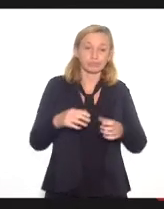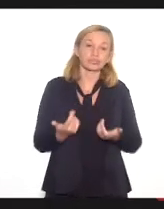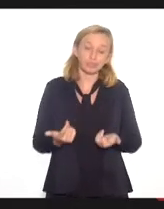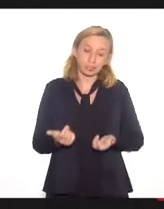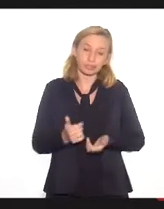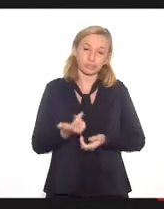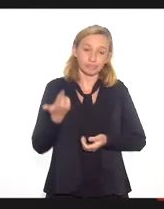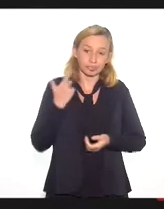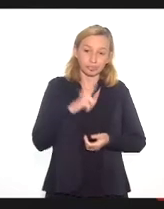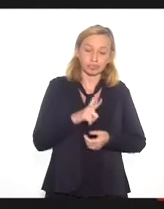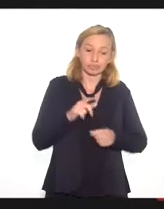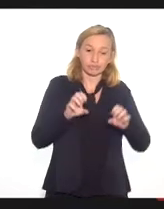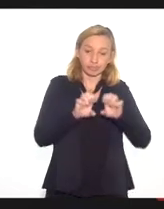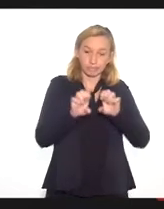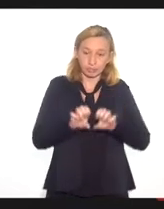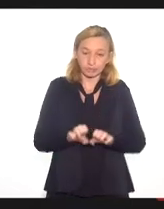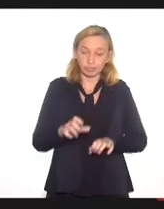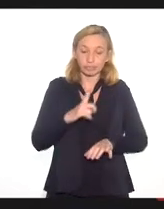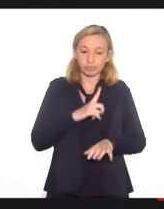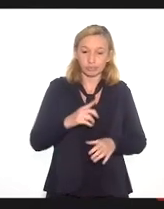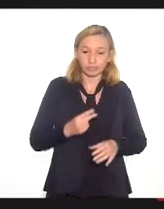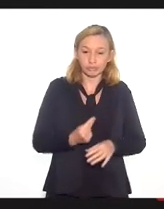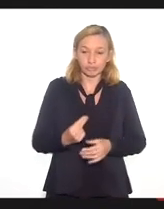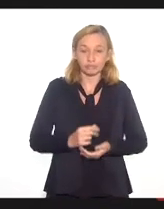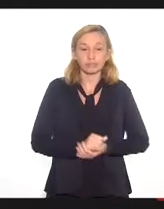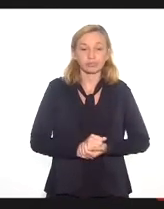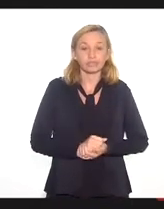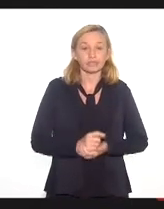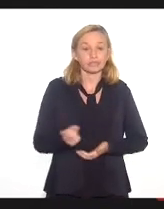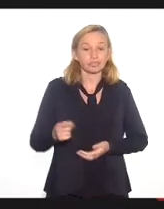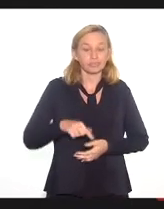vicioso do estado do Rio de Janeiro pode, Henrique, por favor